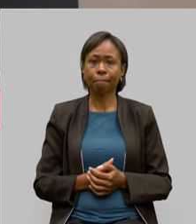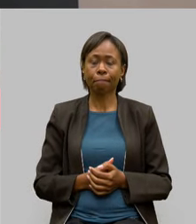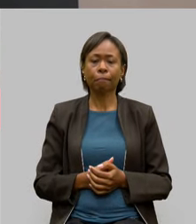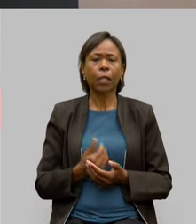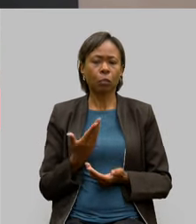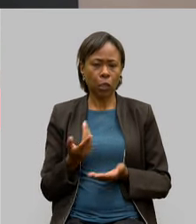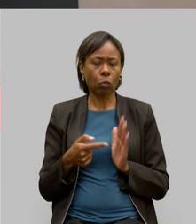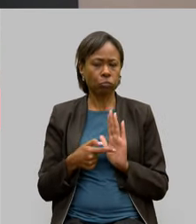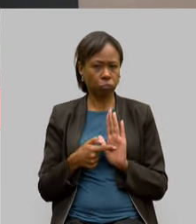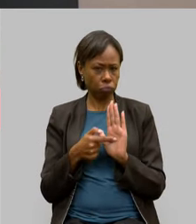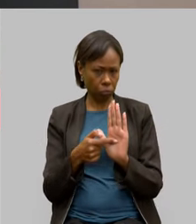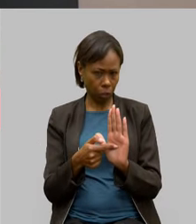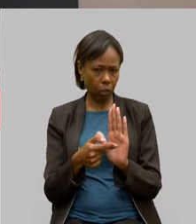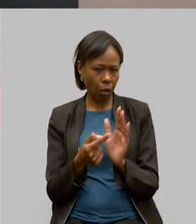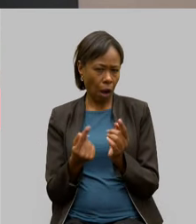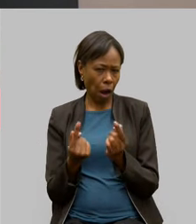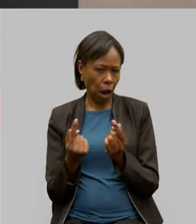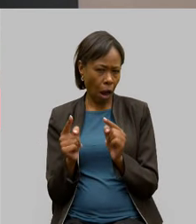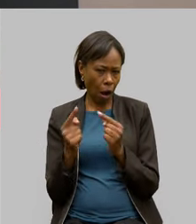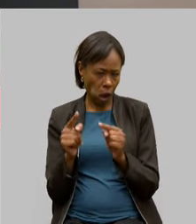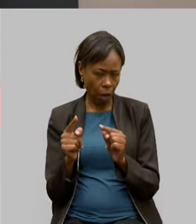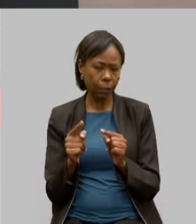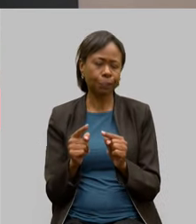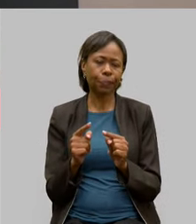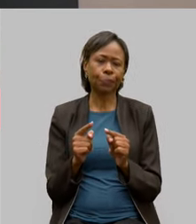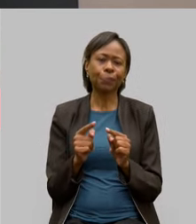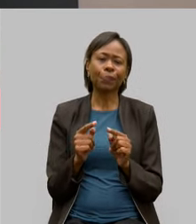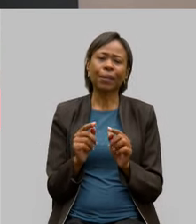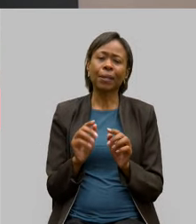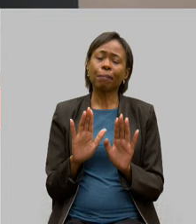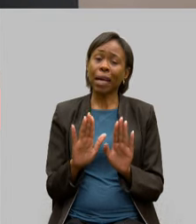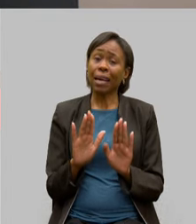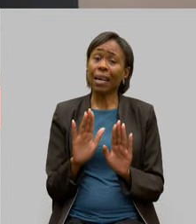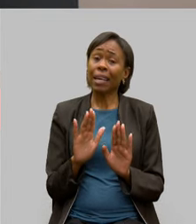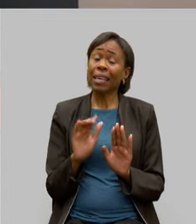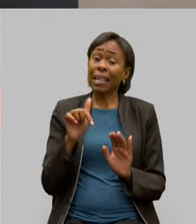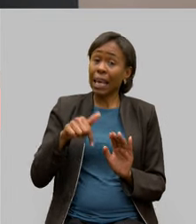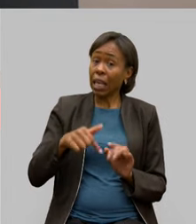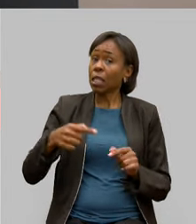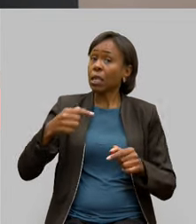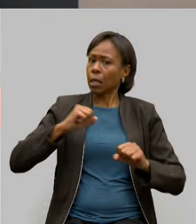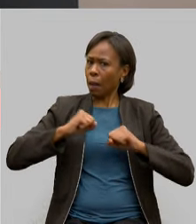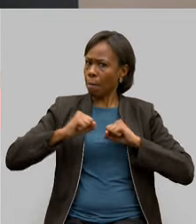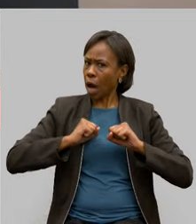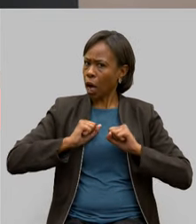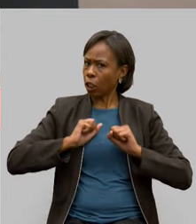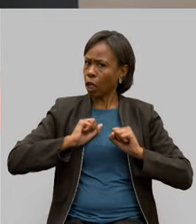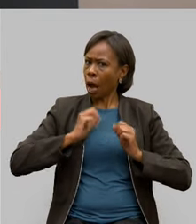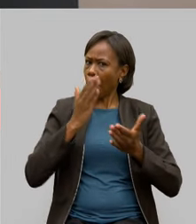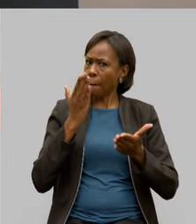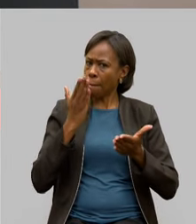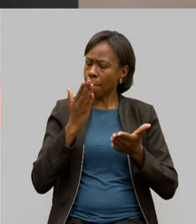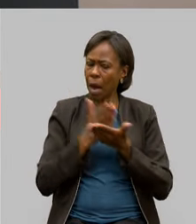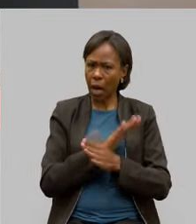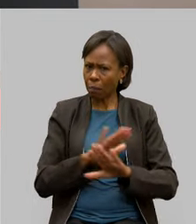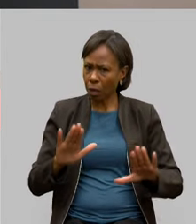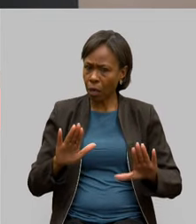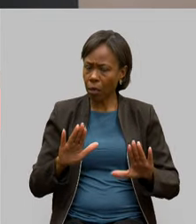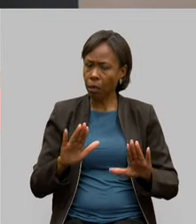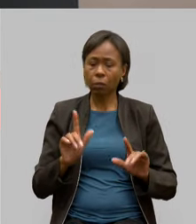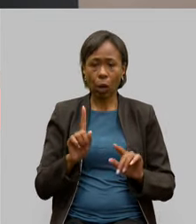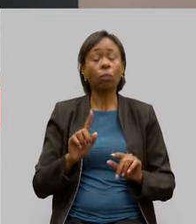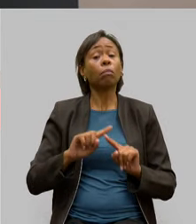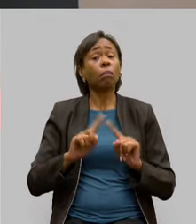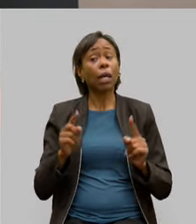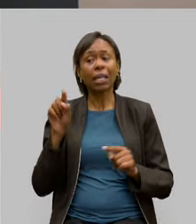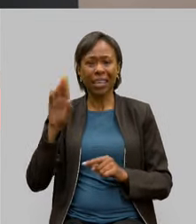uma pequena provocação né para não permitirmos que esse debate se encerre por aqui uma das coisas que a a Beatriz falou com a gente